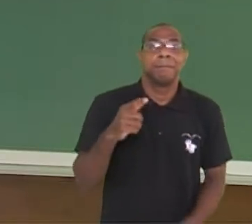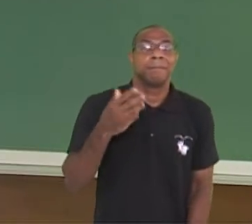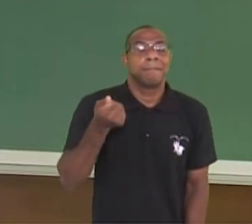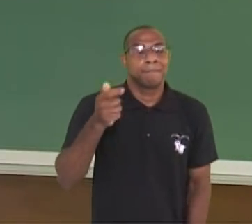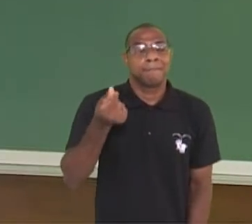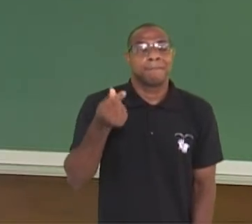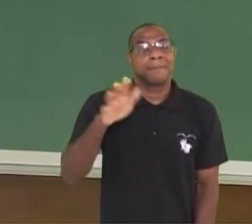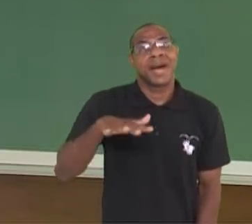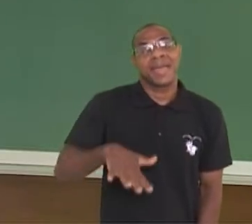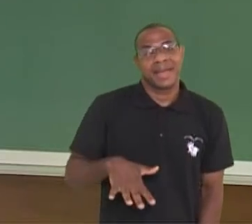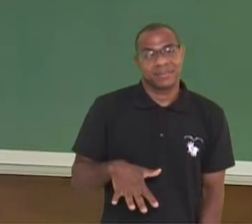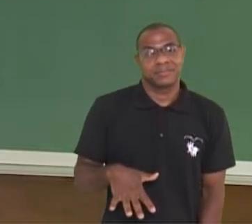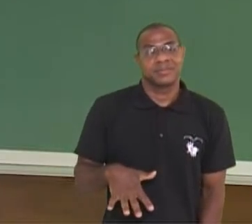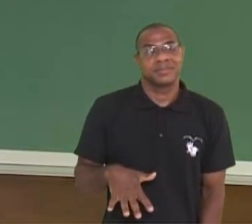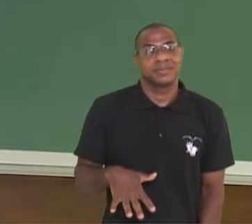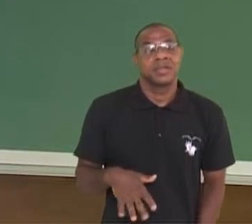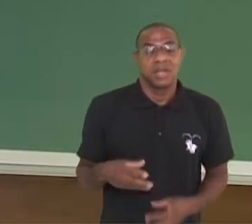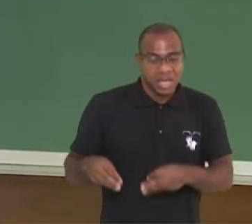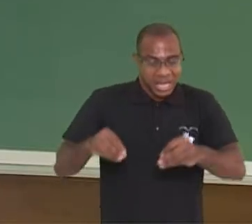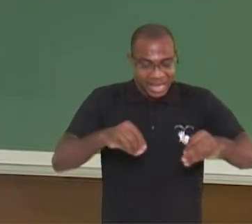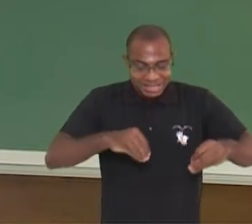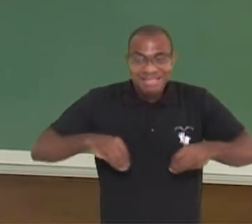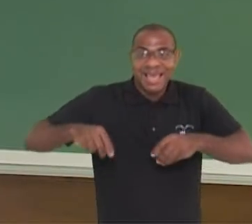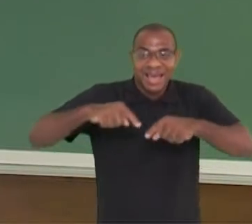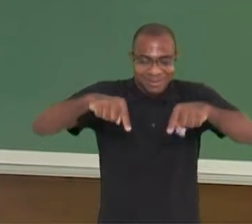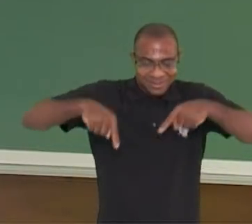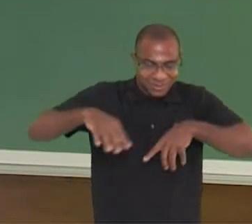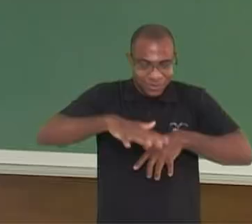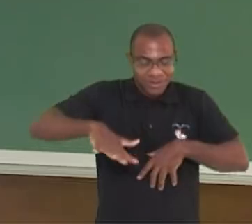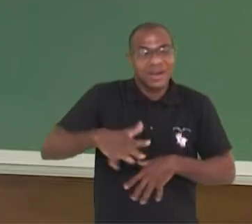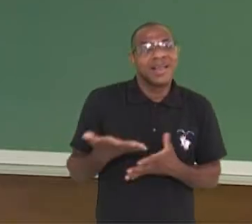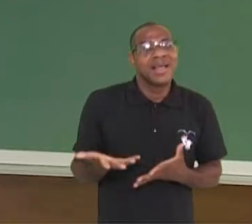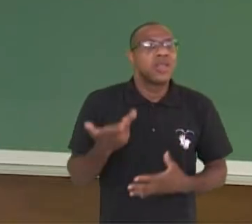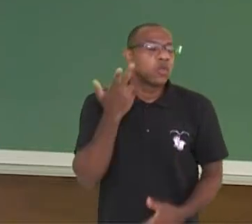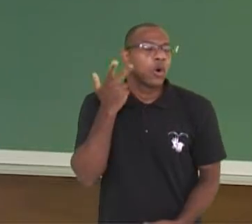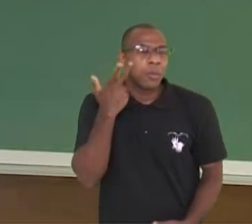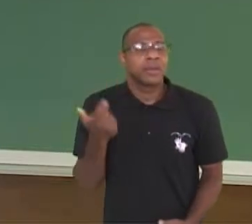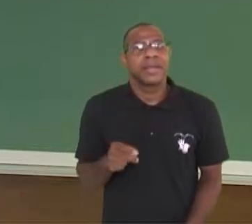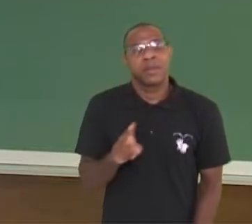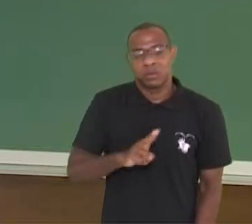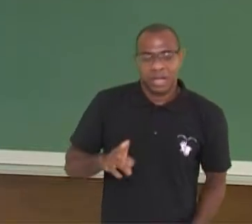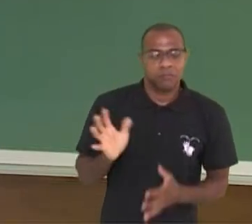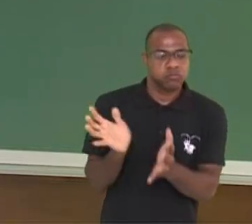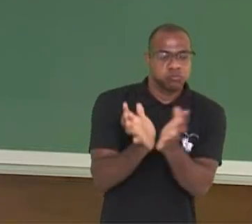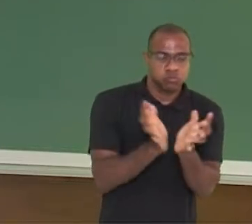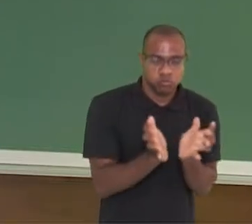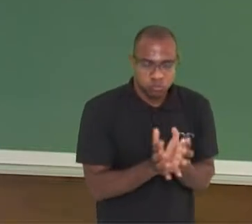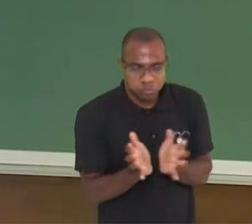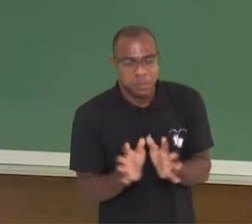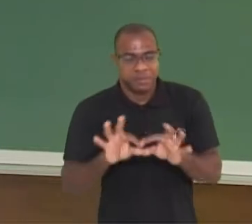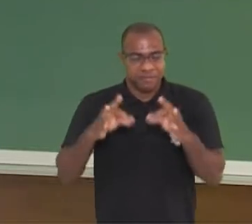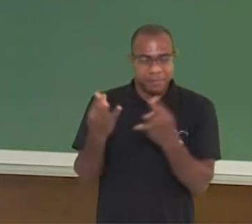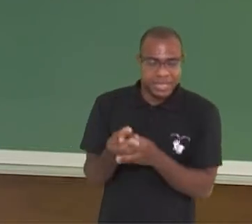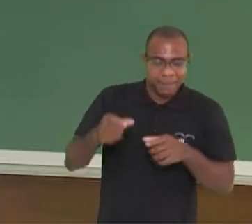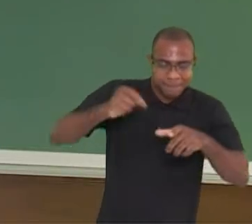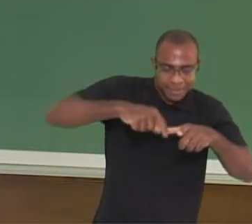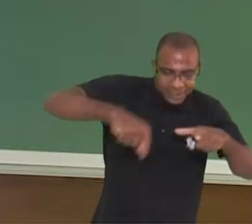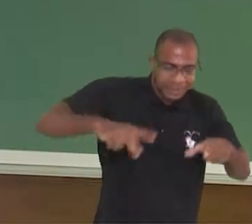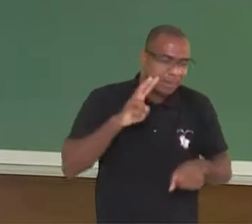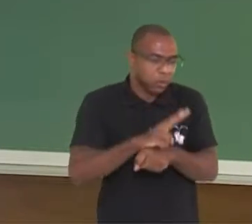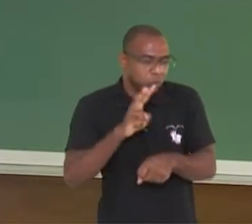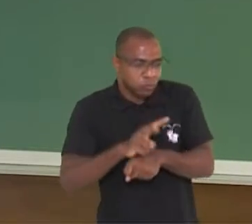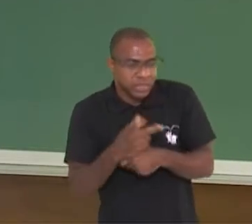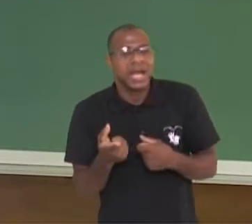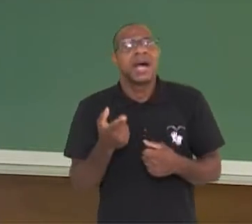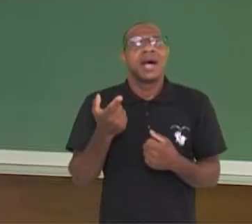dos cercamentos. As terras comuns da Inglaterra, que eram usadas aí coletivamente para as famílias para plantar, criar seus animais,